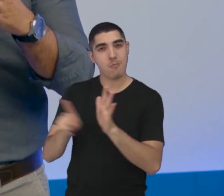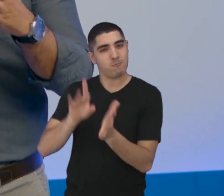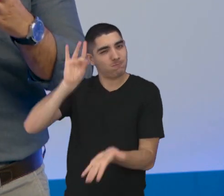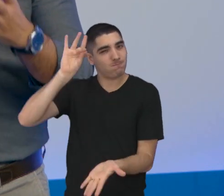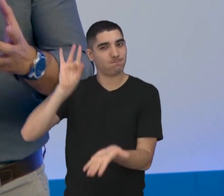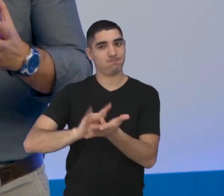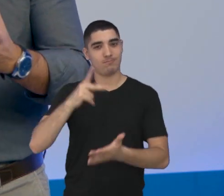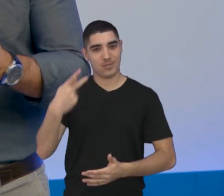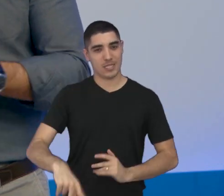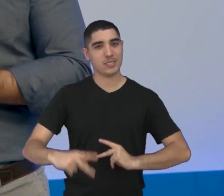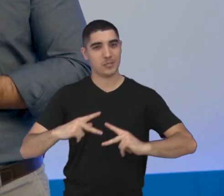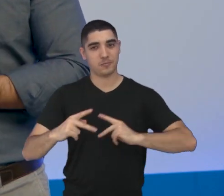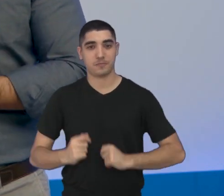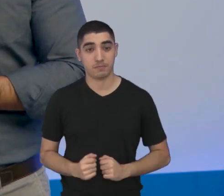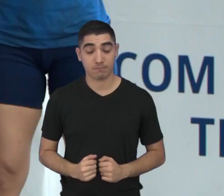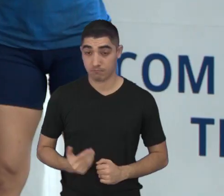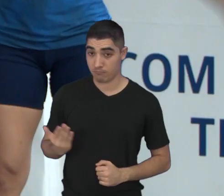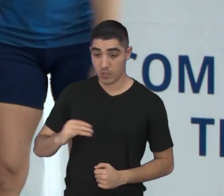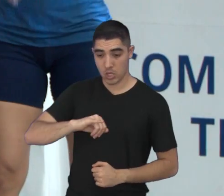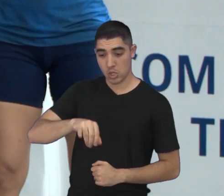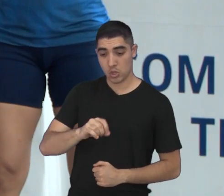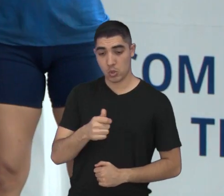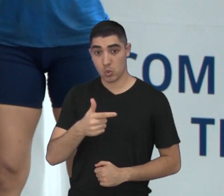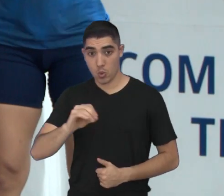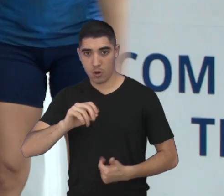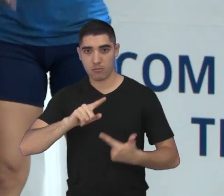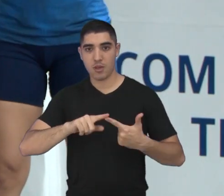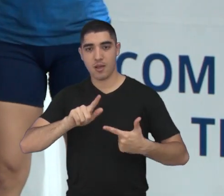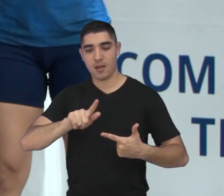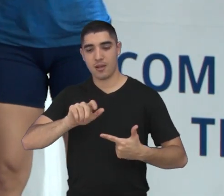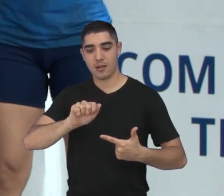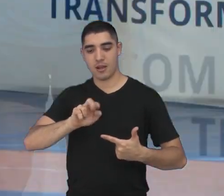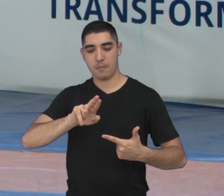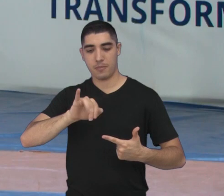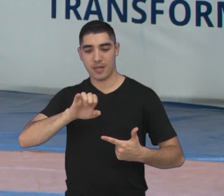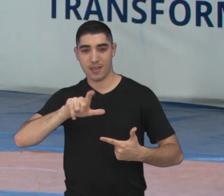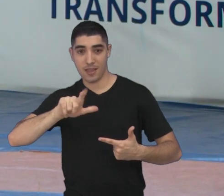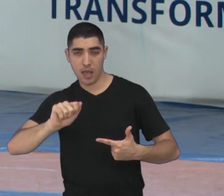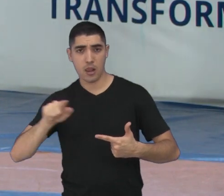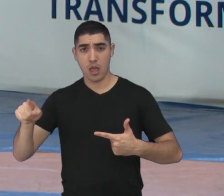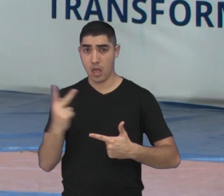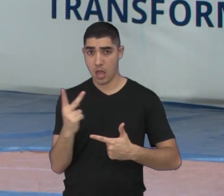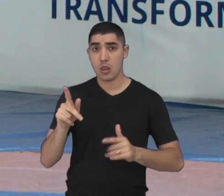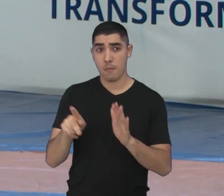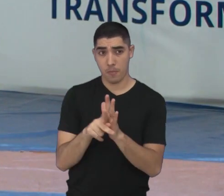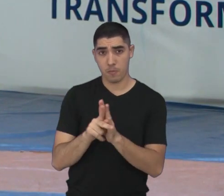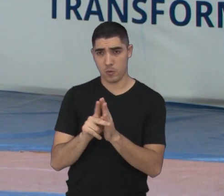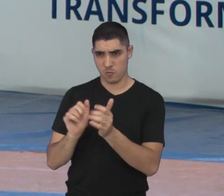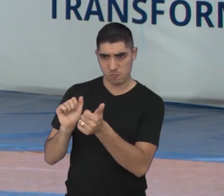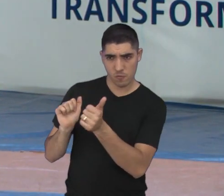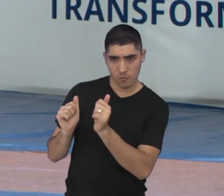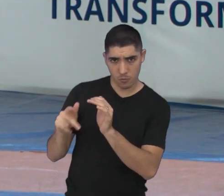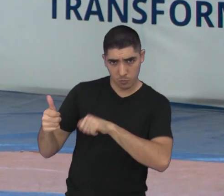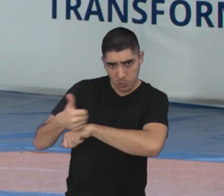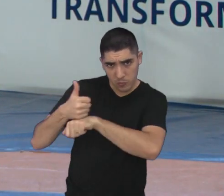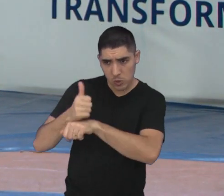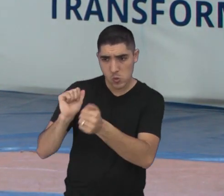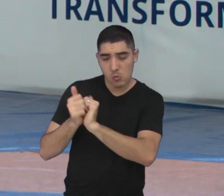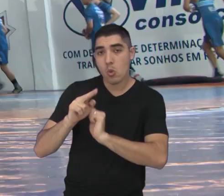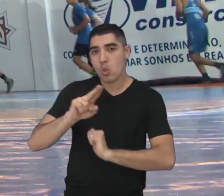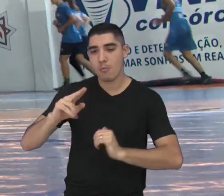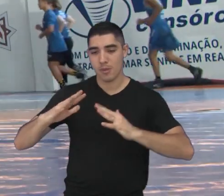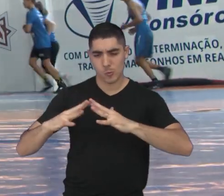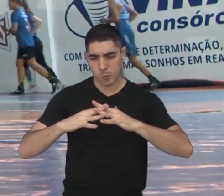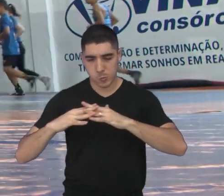um evento oficial da cidade. Esses são o João e a Gabriela, atletas de wrestling, uma luta bem